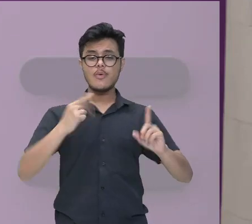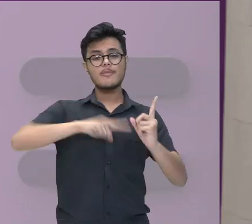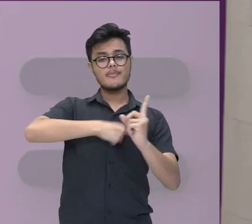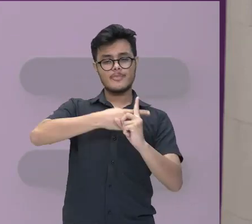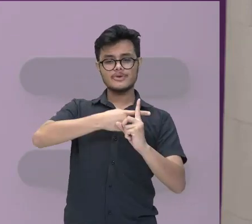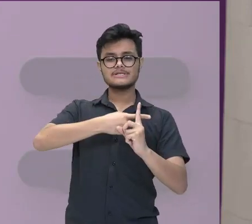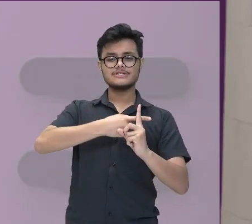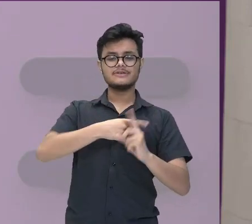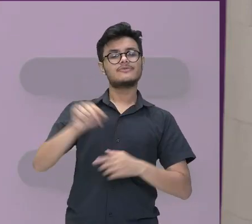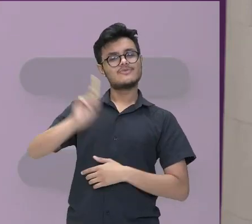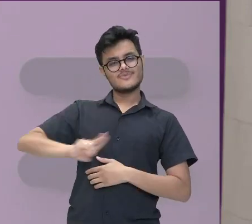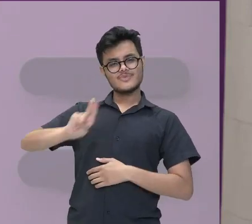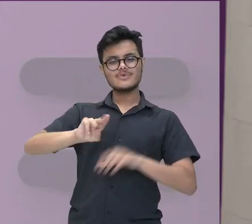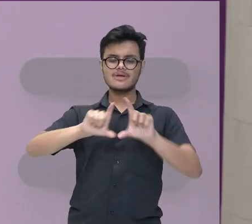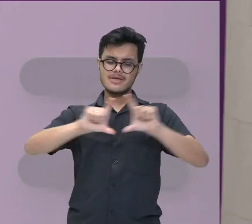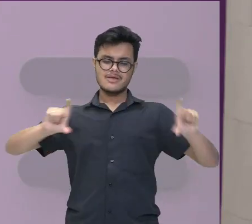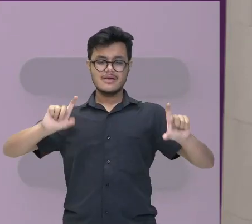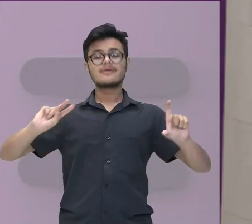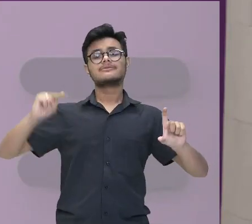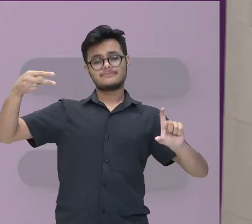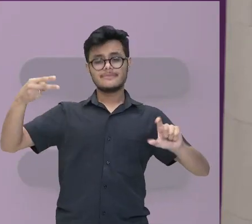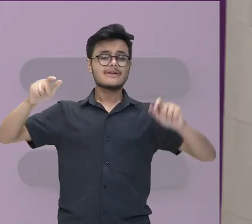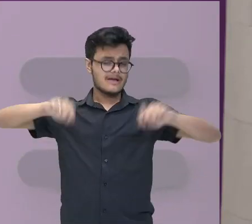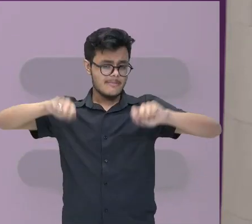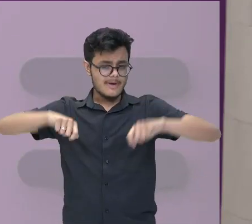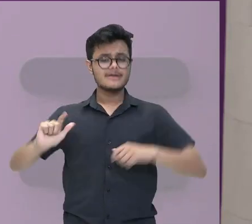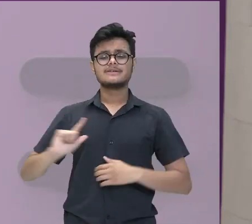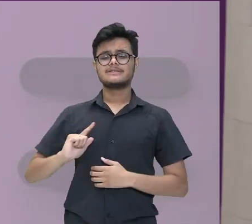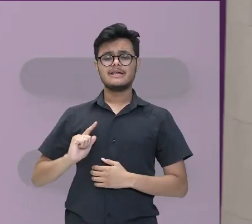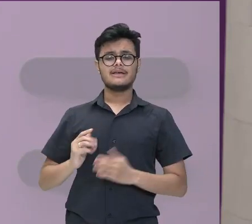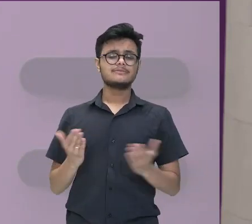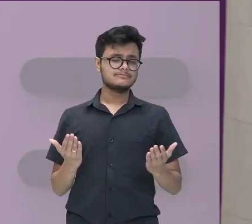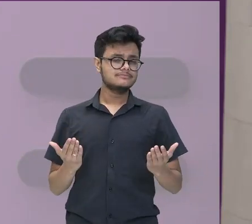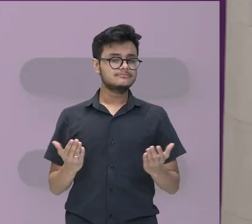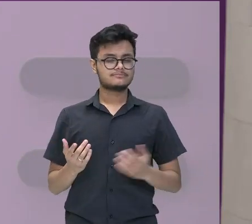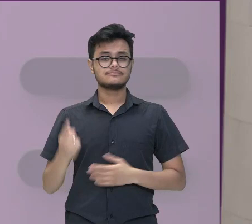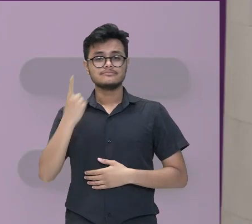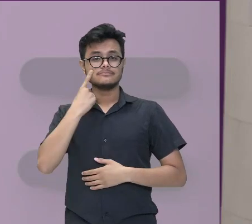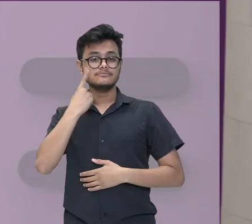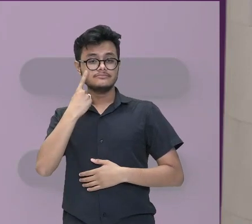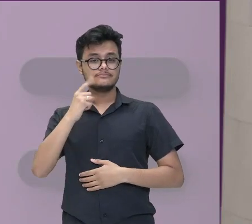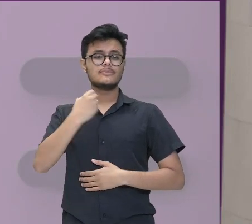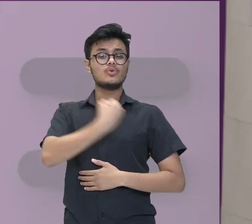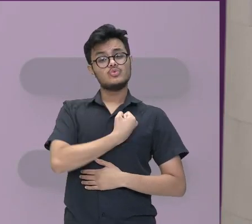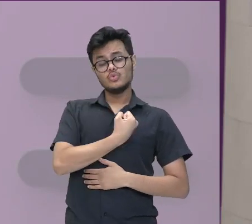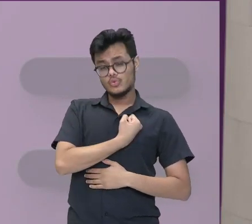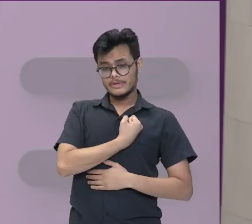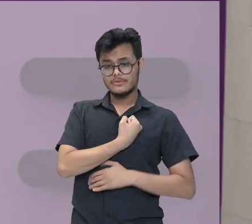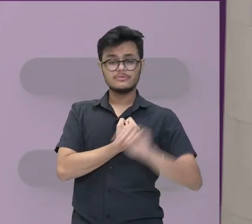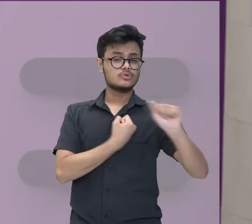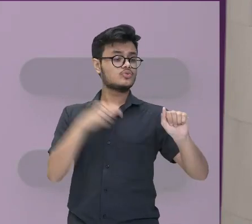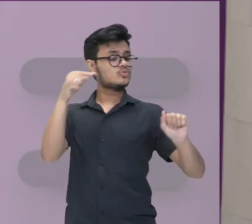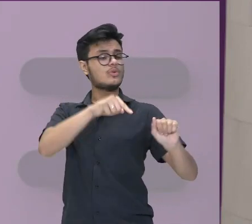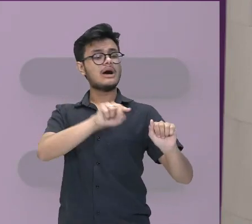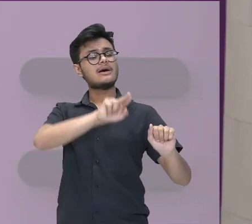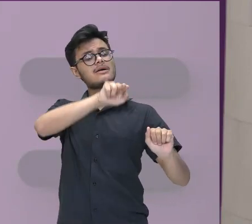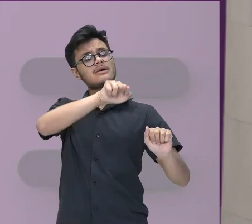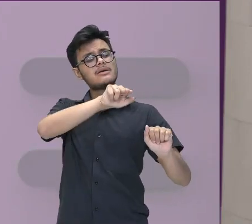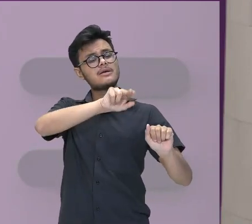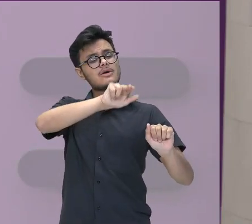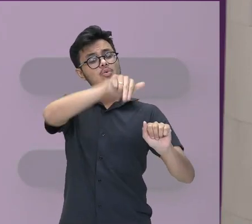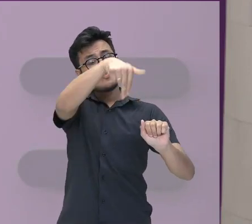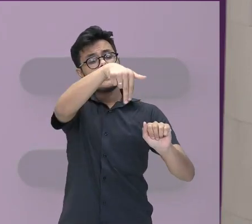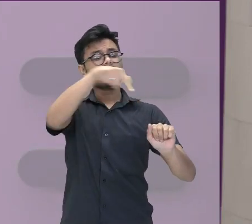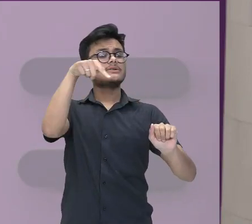ou a função quadrática? Sim, é possível. Basta a gente observar o valor do coeficiente A da nossa